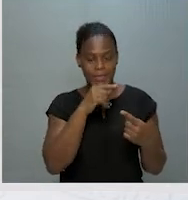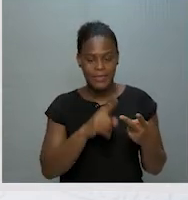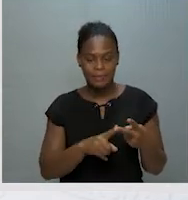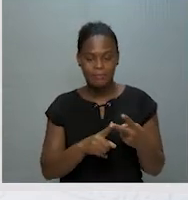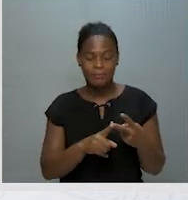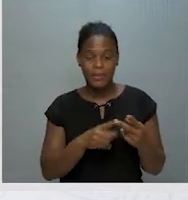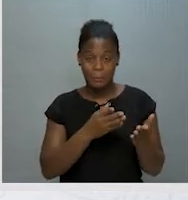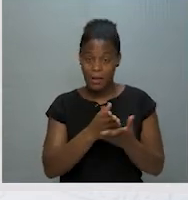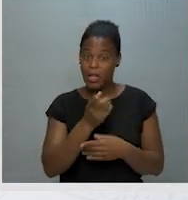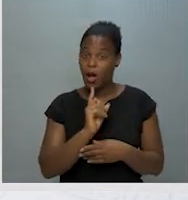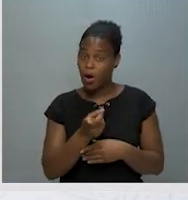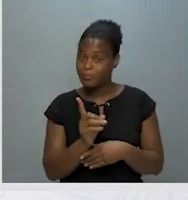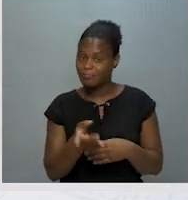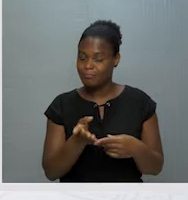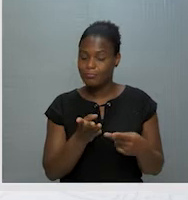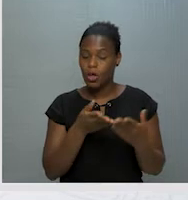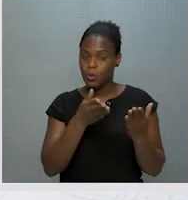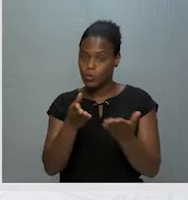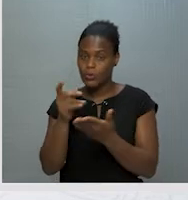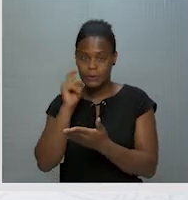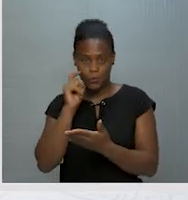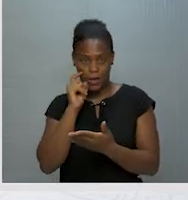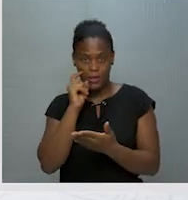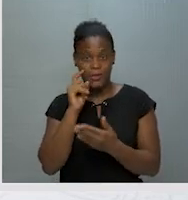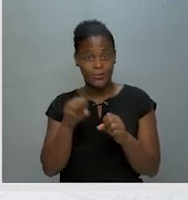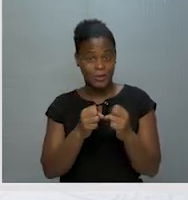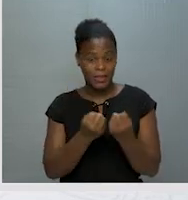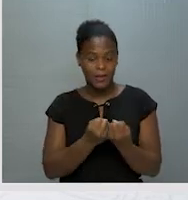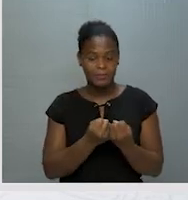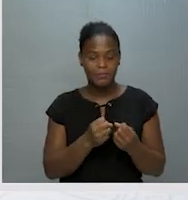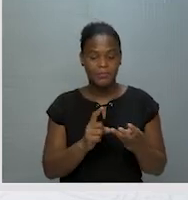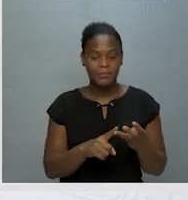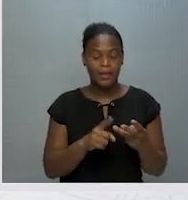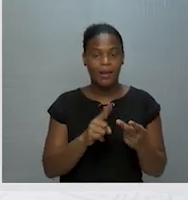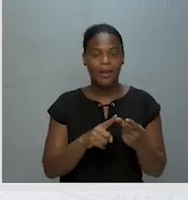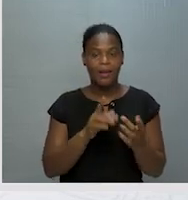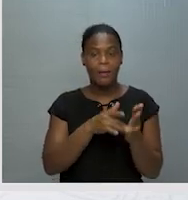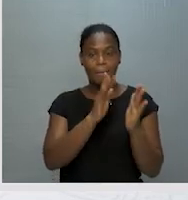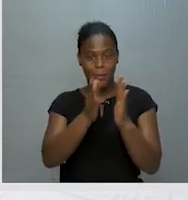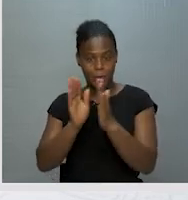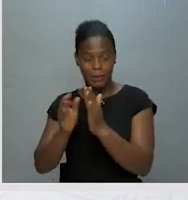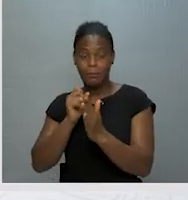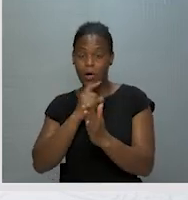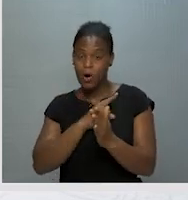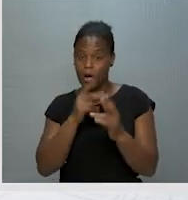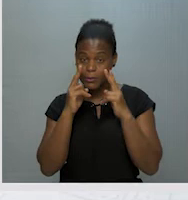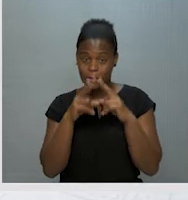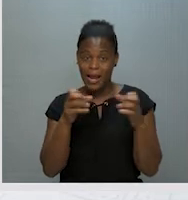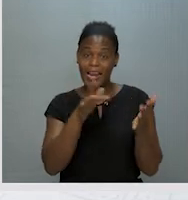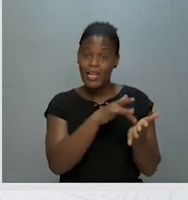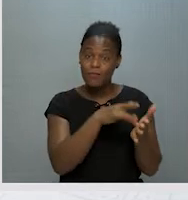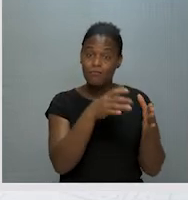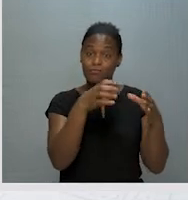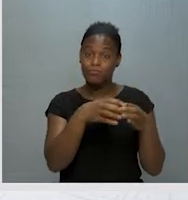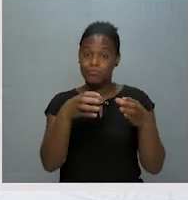polícia, que mantém a ordem, ajuda na segurança da sociedade, biblioteca, onde nós podemos encontrar coleção